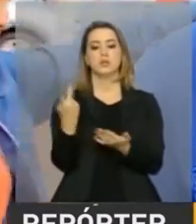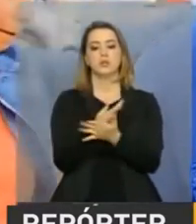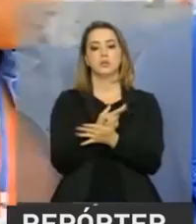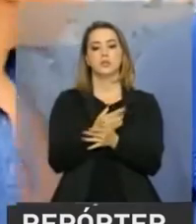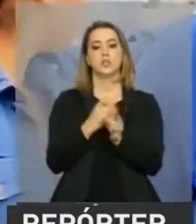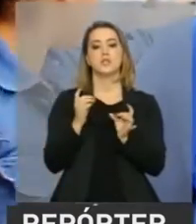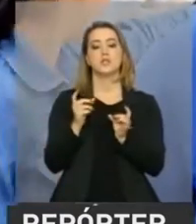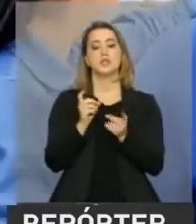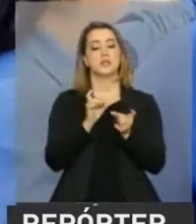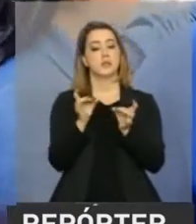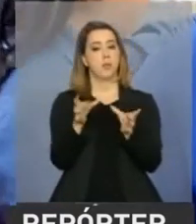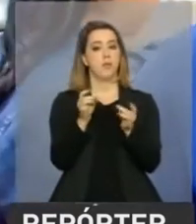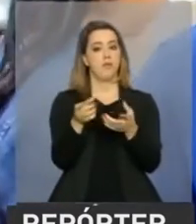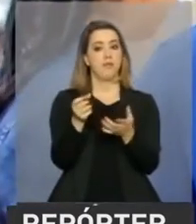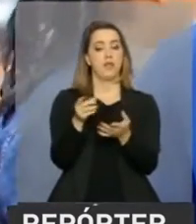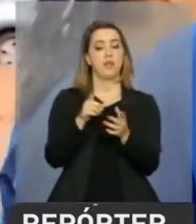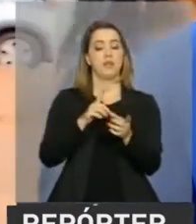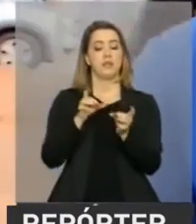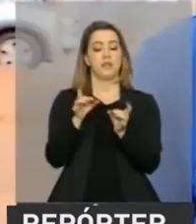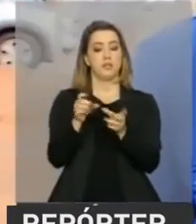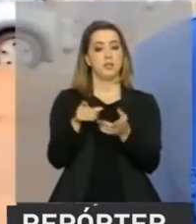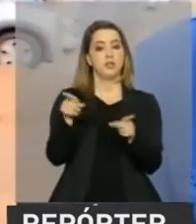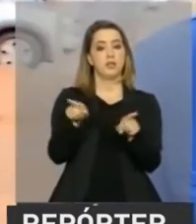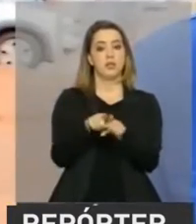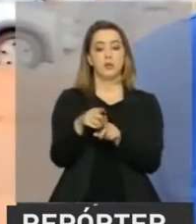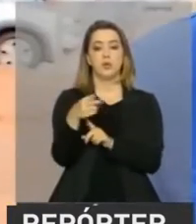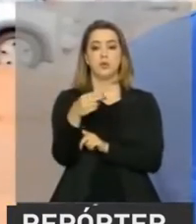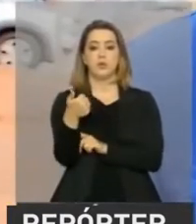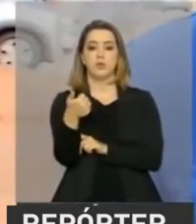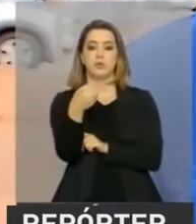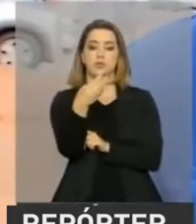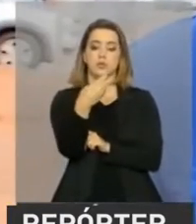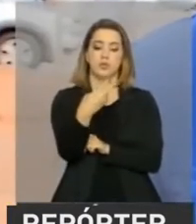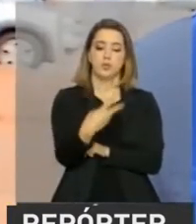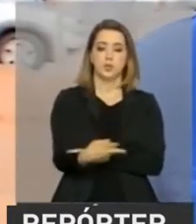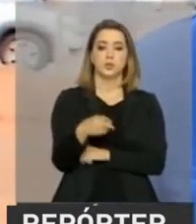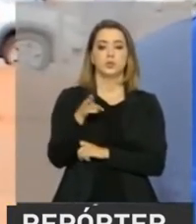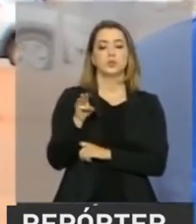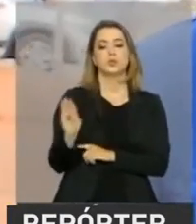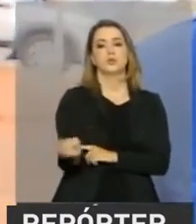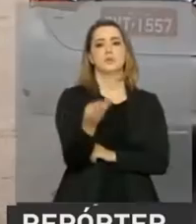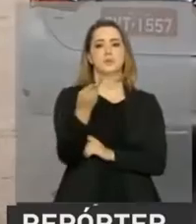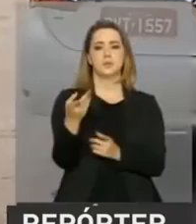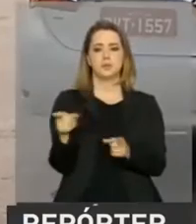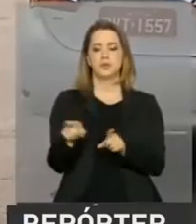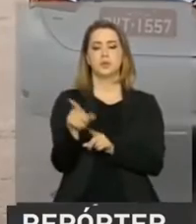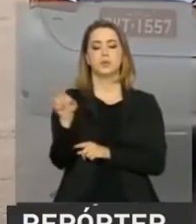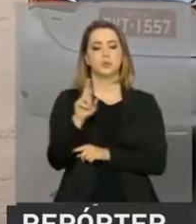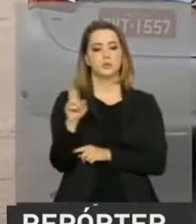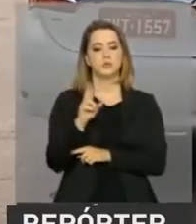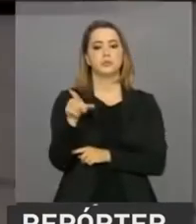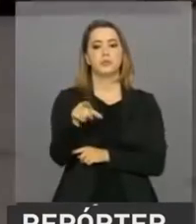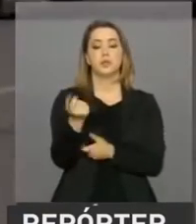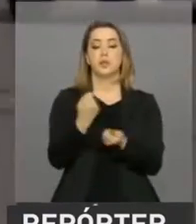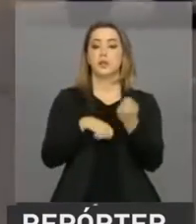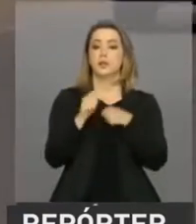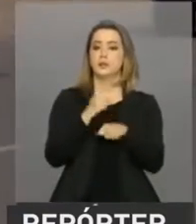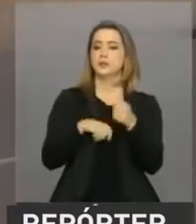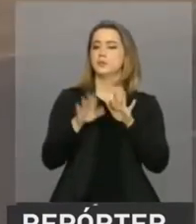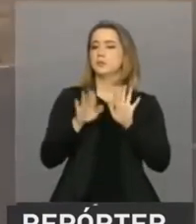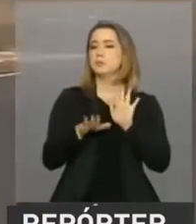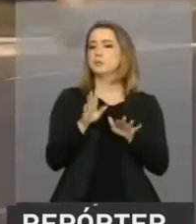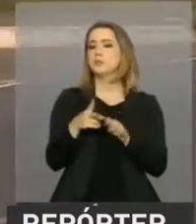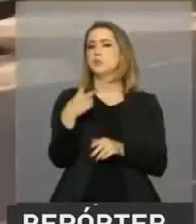e o custo desse serviço vai ser de 12 milhões e setecentos mil reais a economia será de aproximadamente